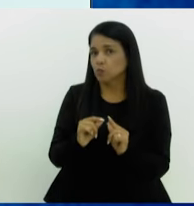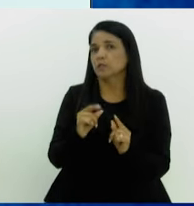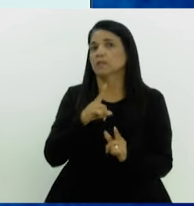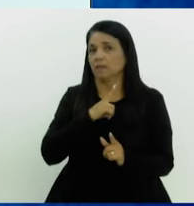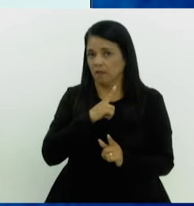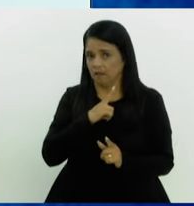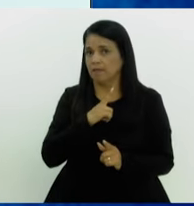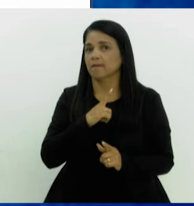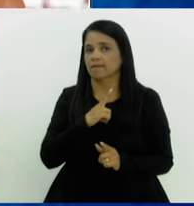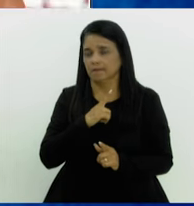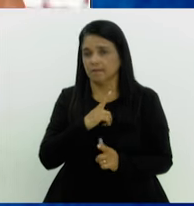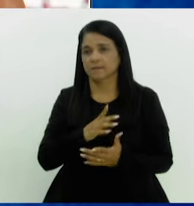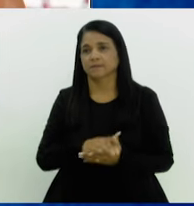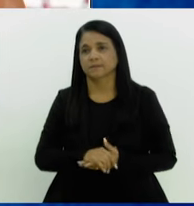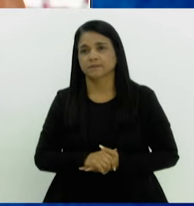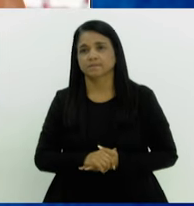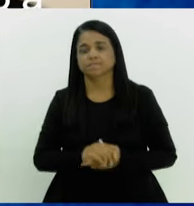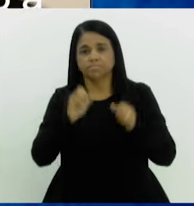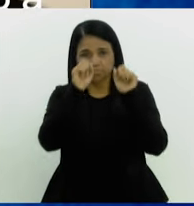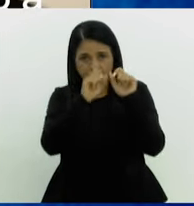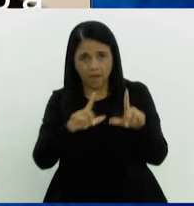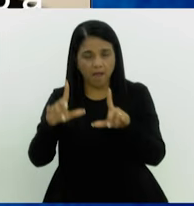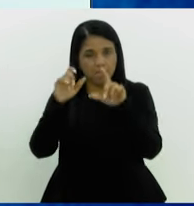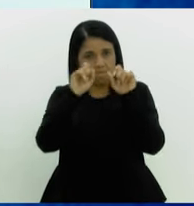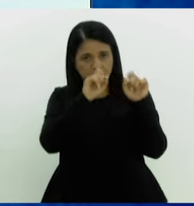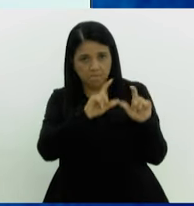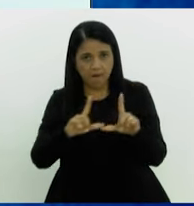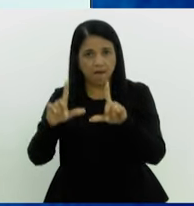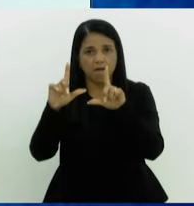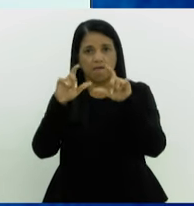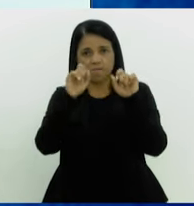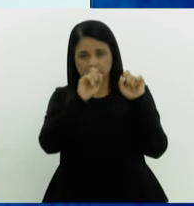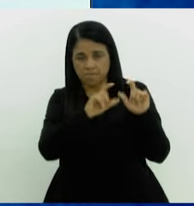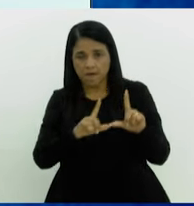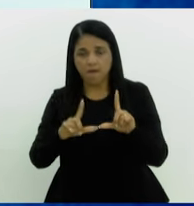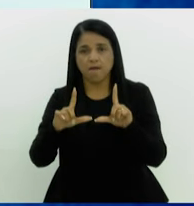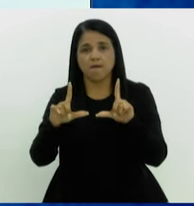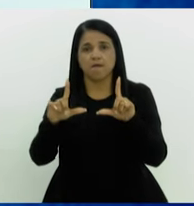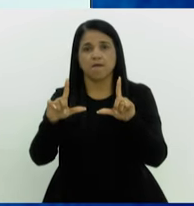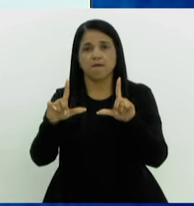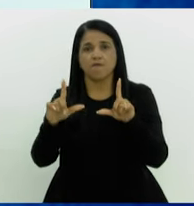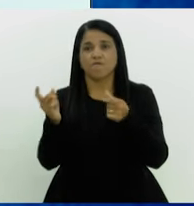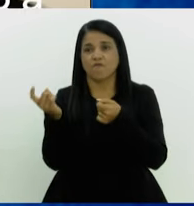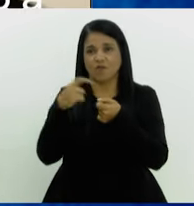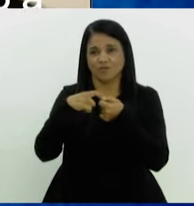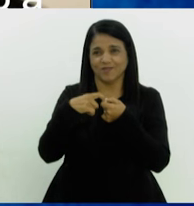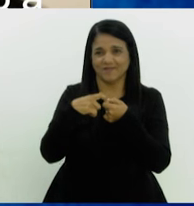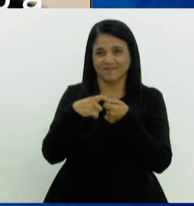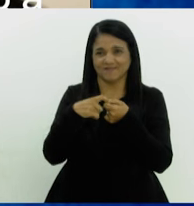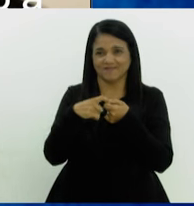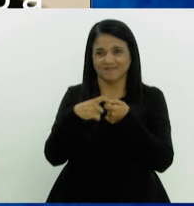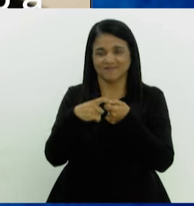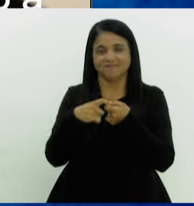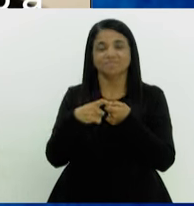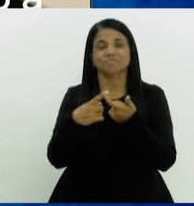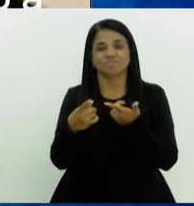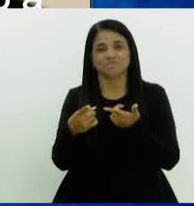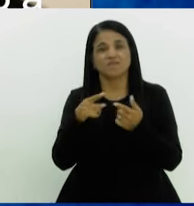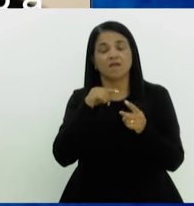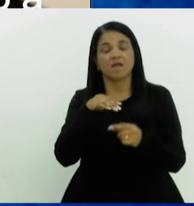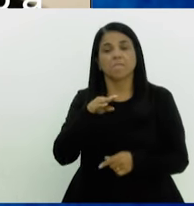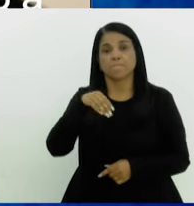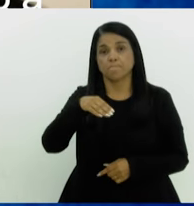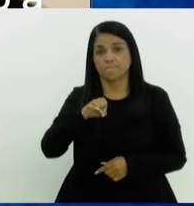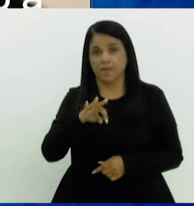por favor pode passar passar aí volta a meta